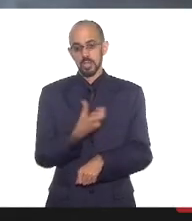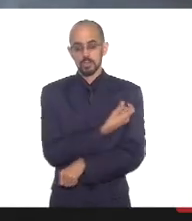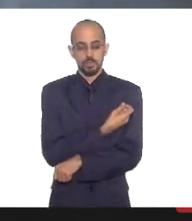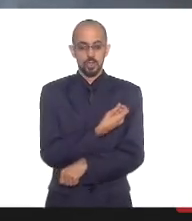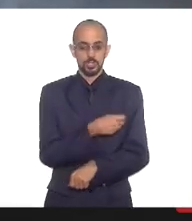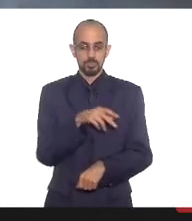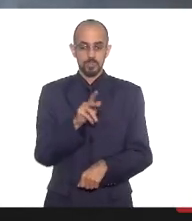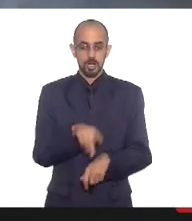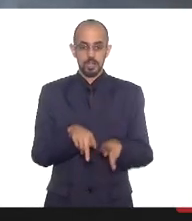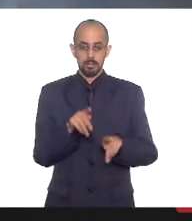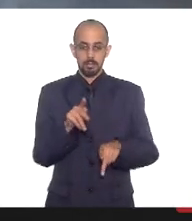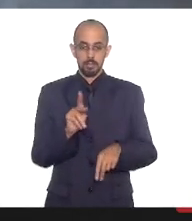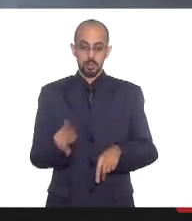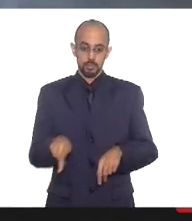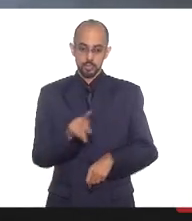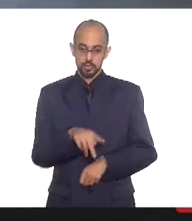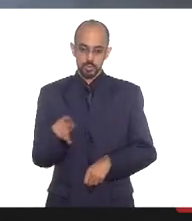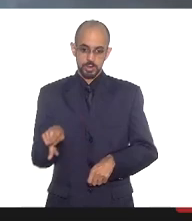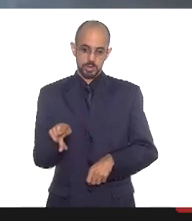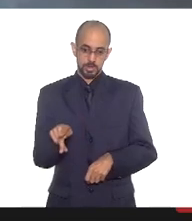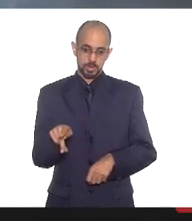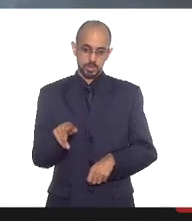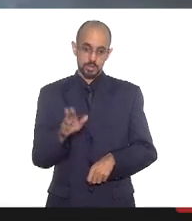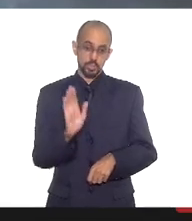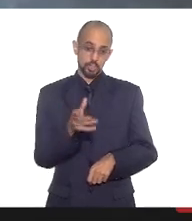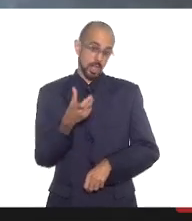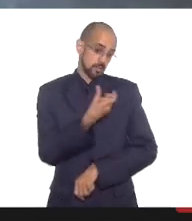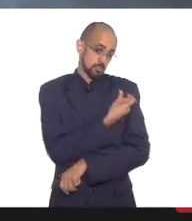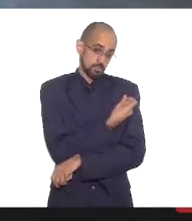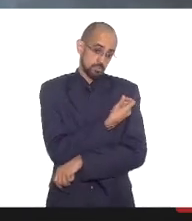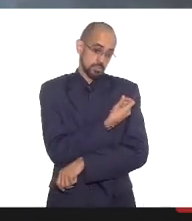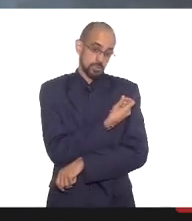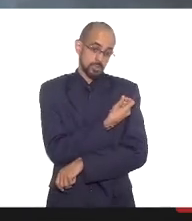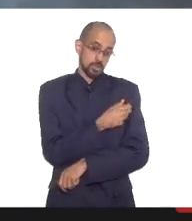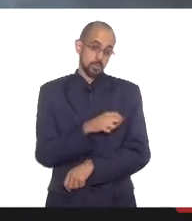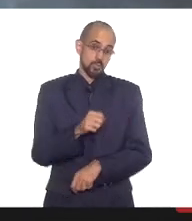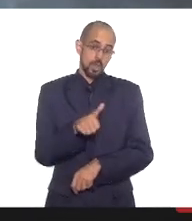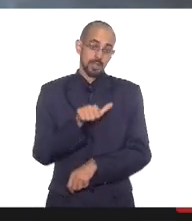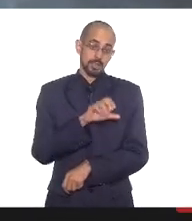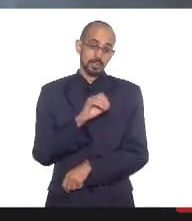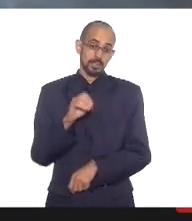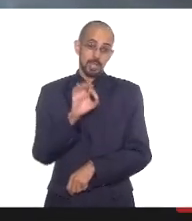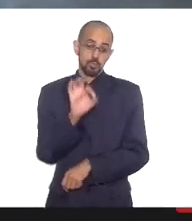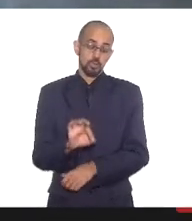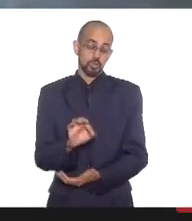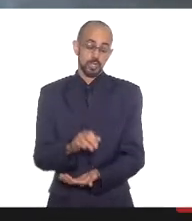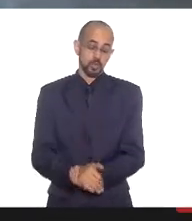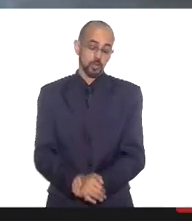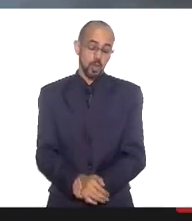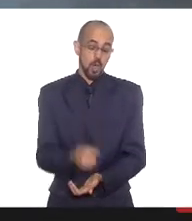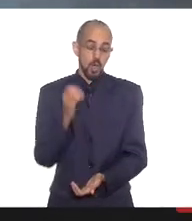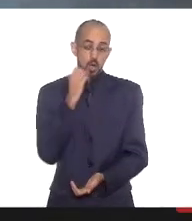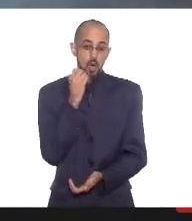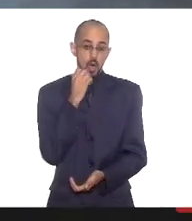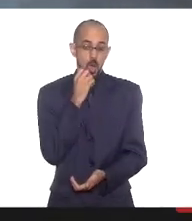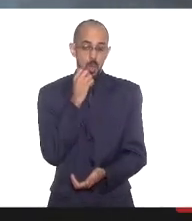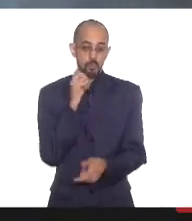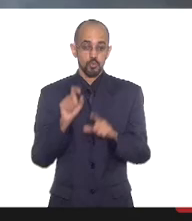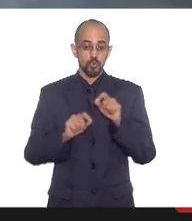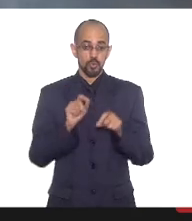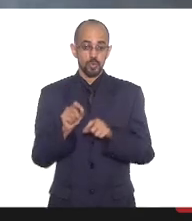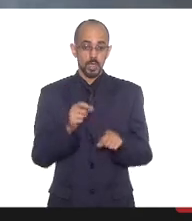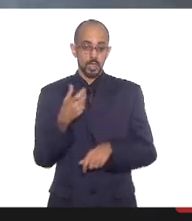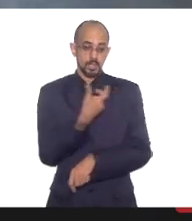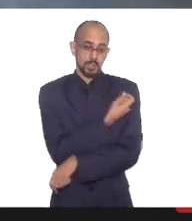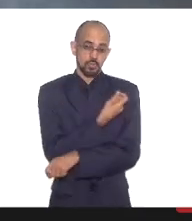nós precisamos quase cem porcento dos profissionais de Educação Básica e superior é óbvio que essas doses